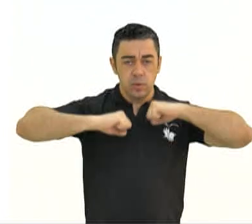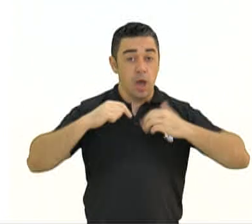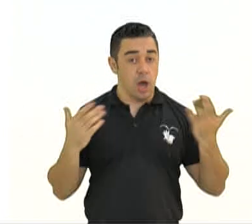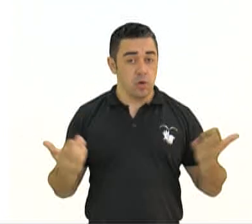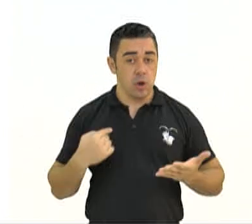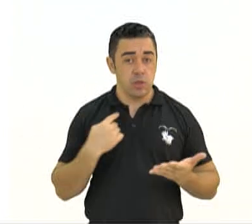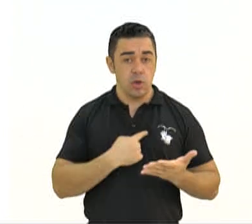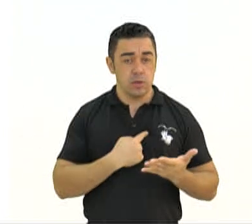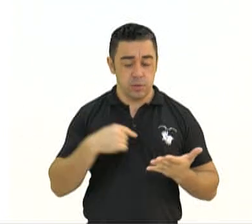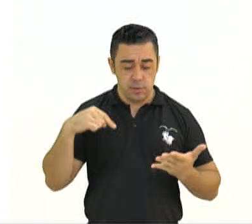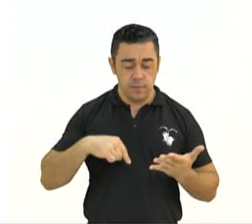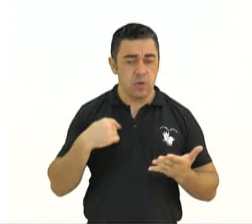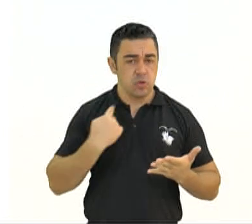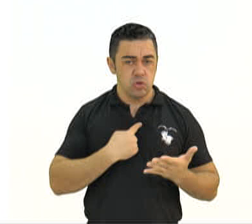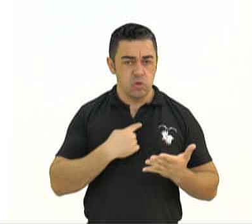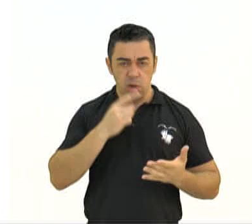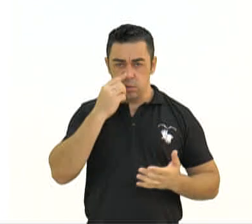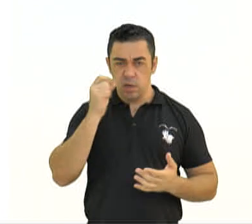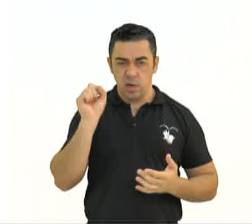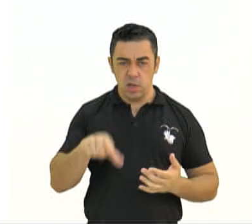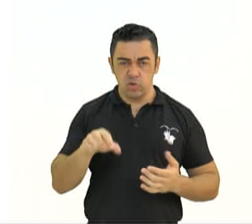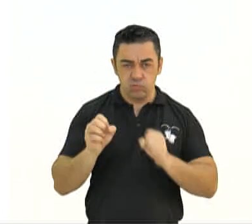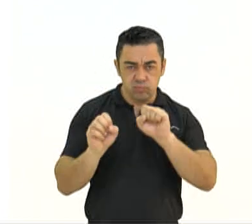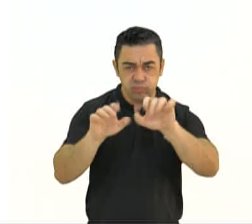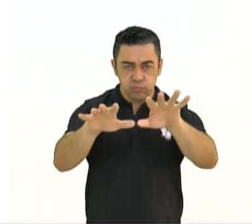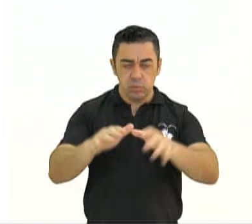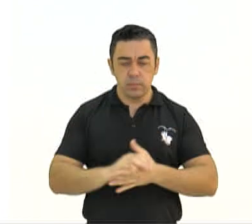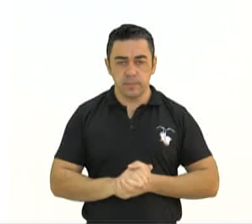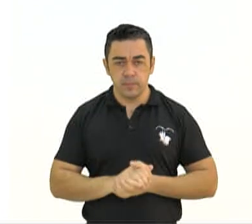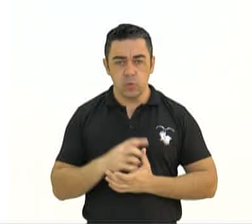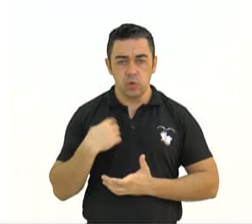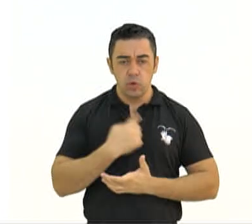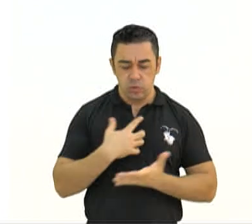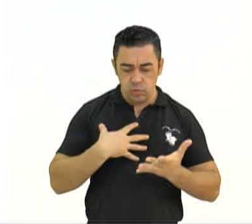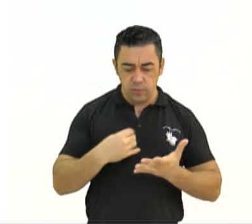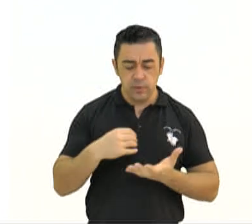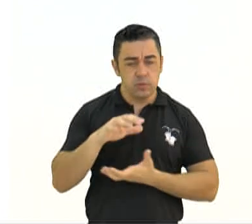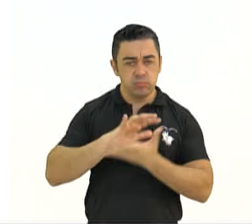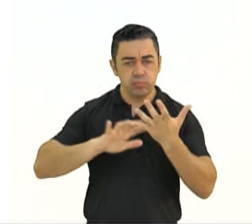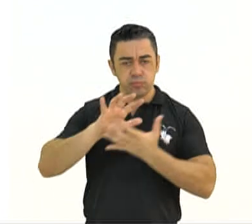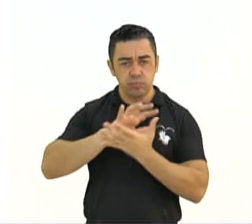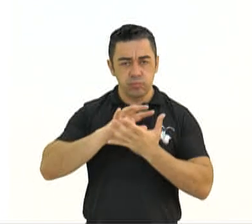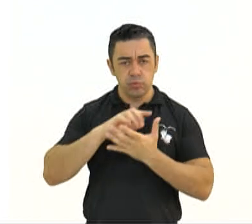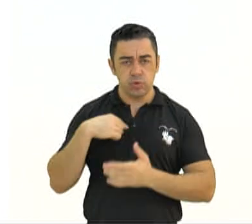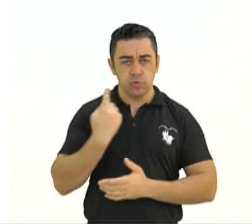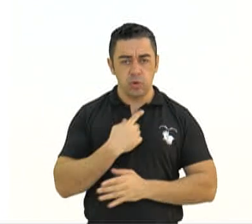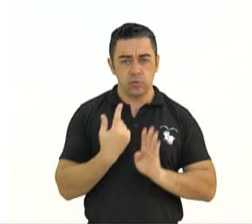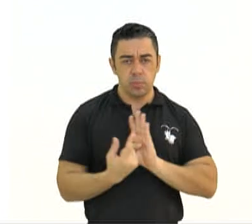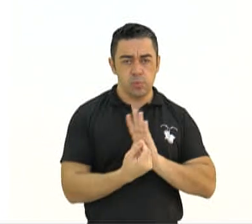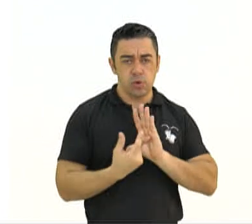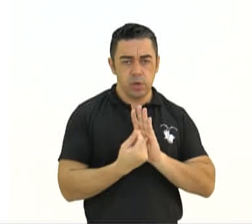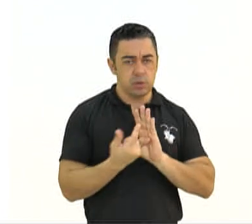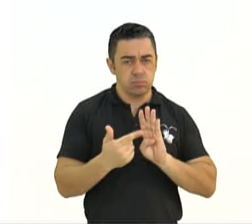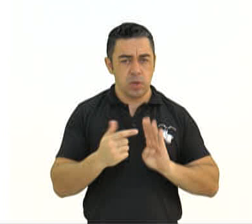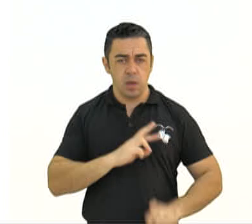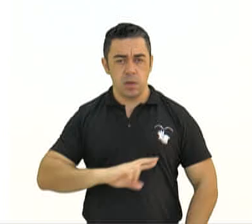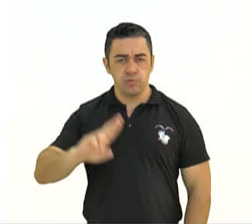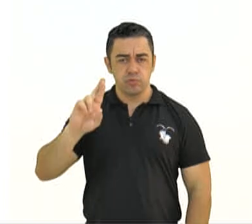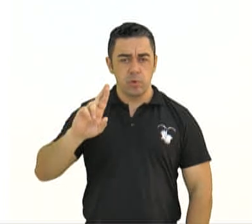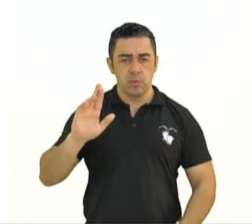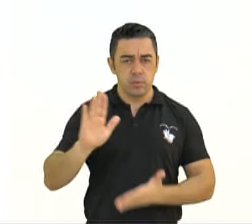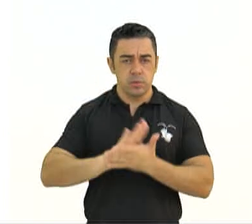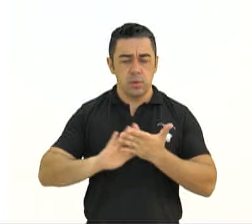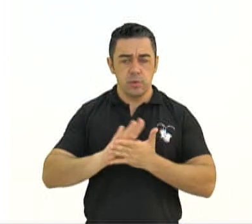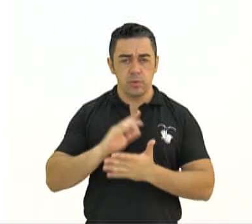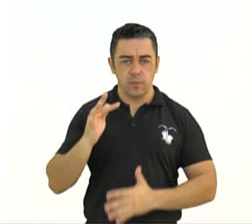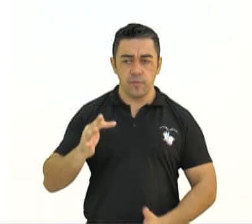vez. Vamos cuspir o lixo em cima de vocês. Somos os filhos da revolução. Somos burgueses sem religião. Nós somos